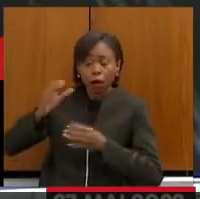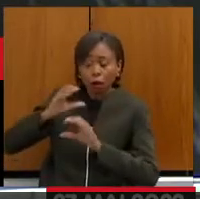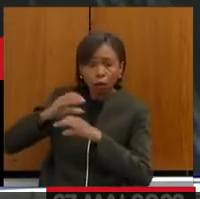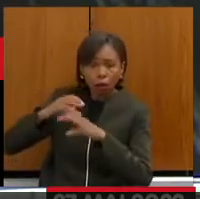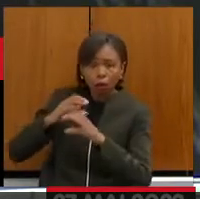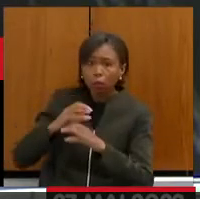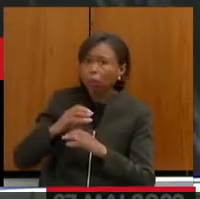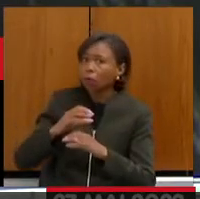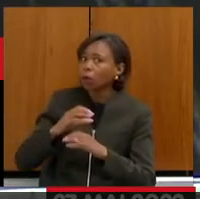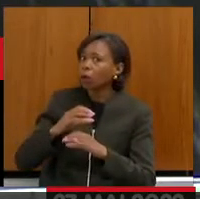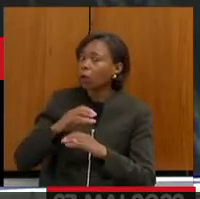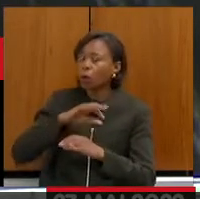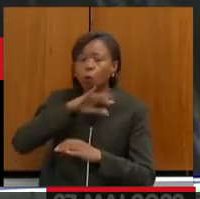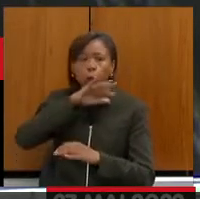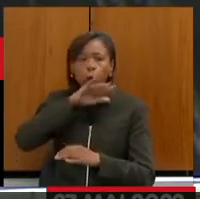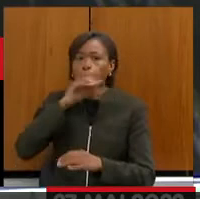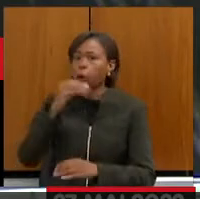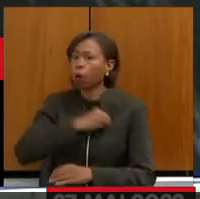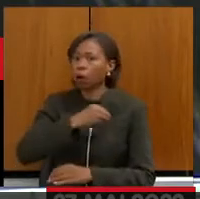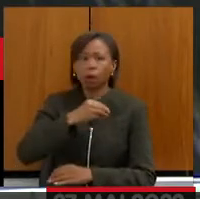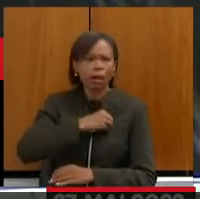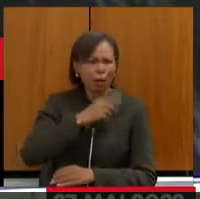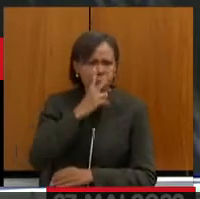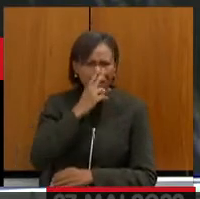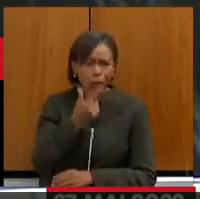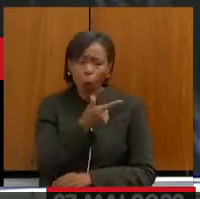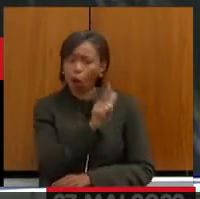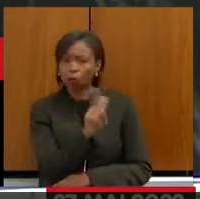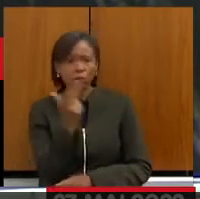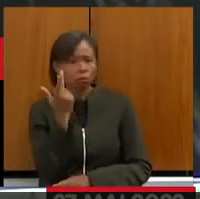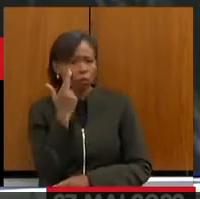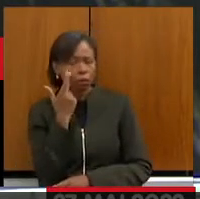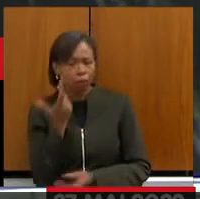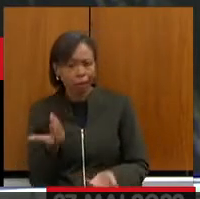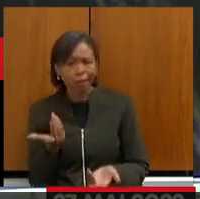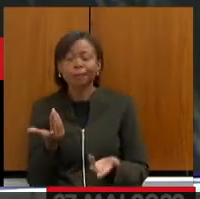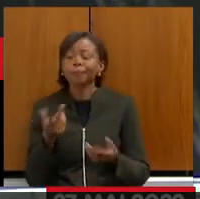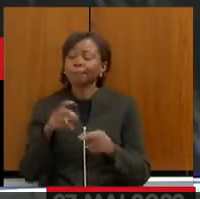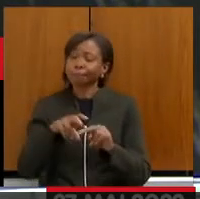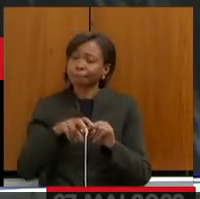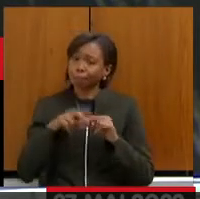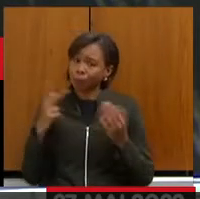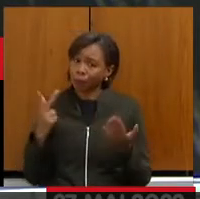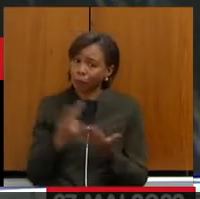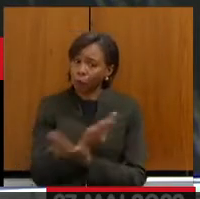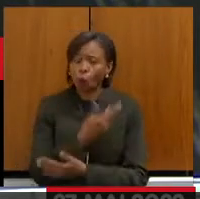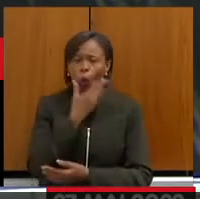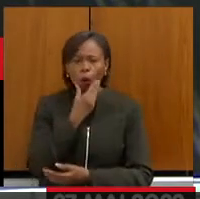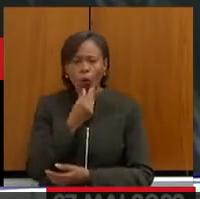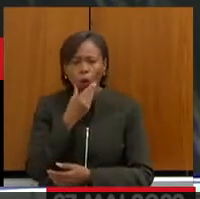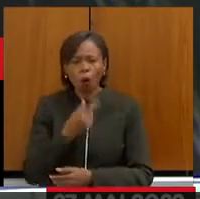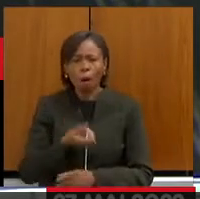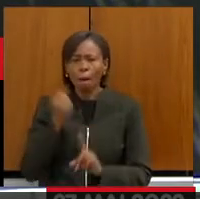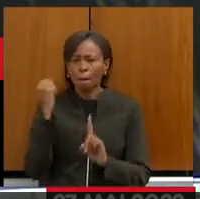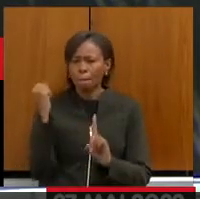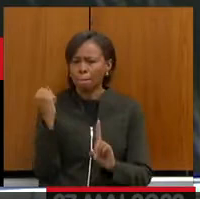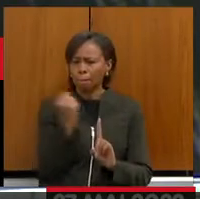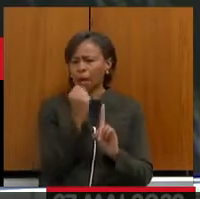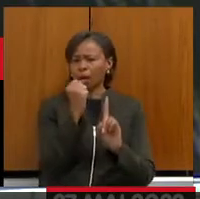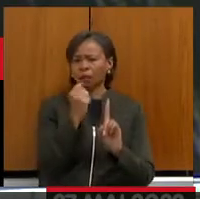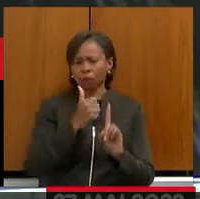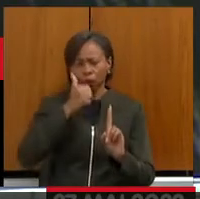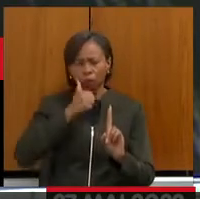não eram nessa sociedade em que os homens ainda matam suas companheiras e ex-companheiras porque não podem ser contrariadas